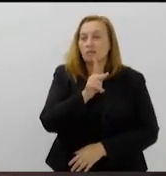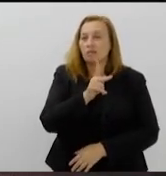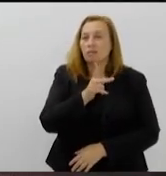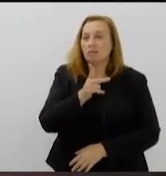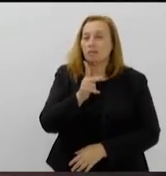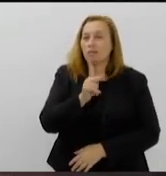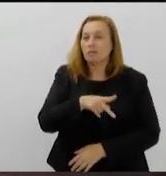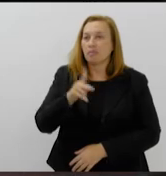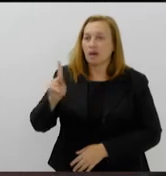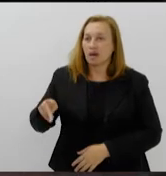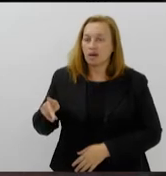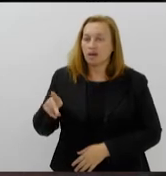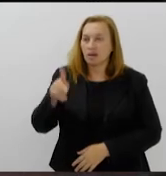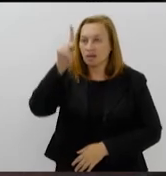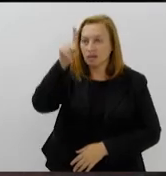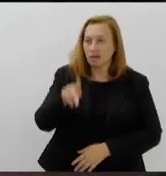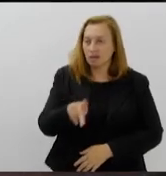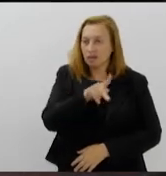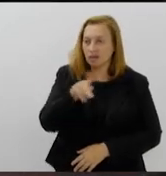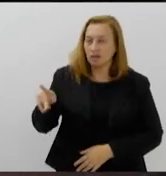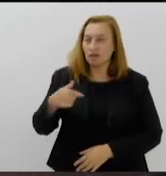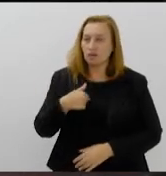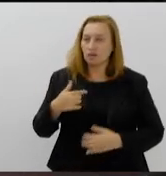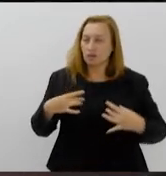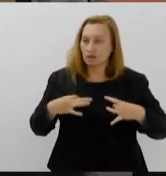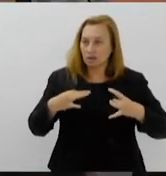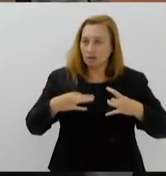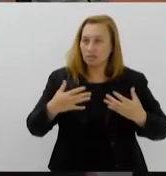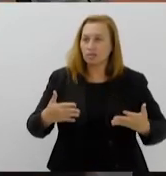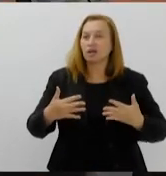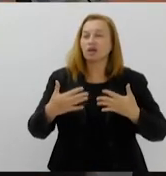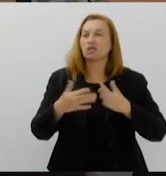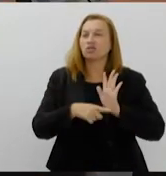ajudá-lo. Muito obrigado, senhora presidente.